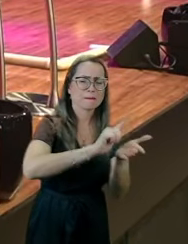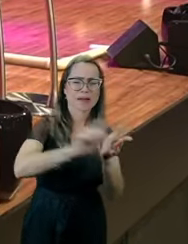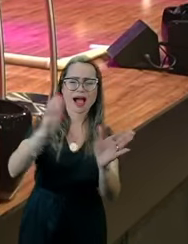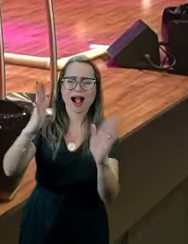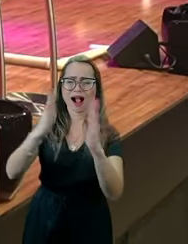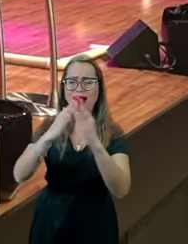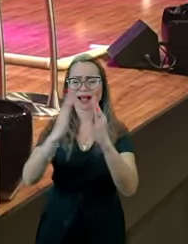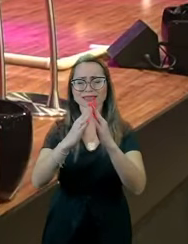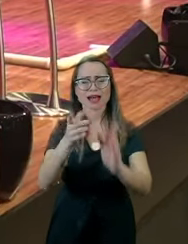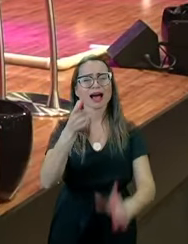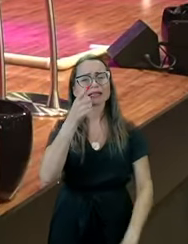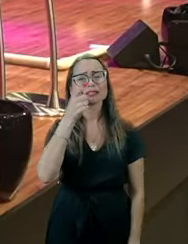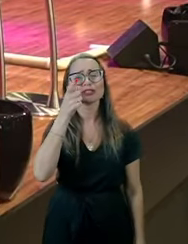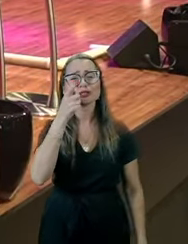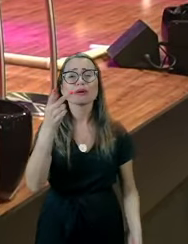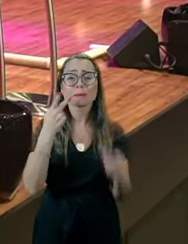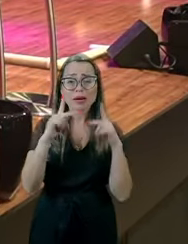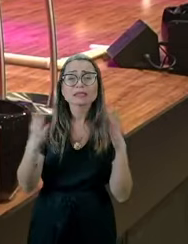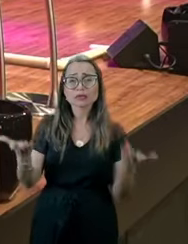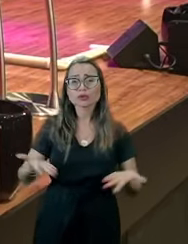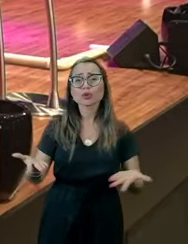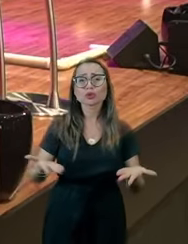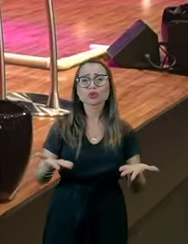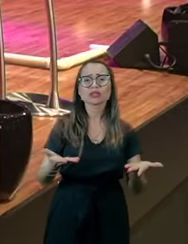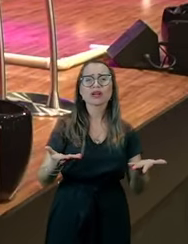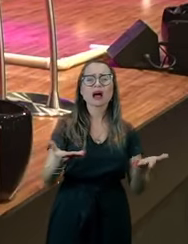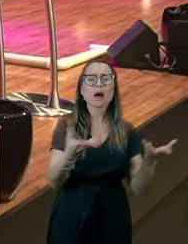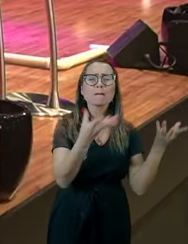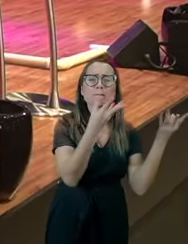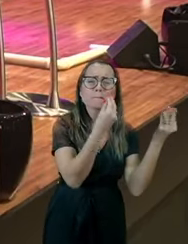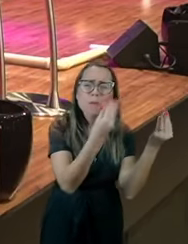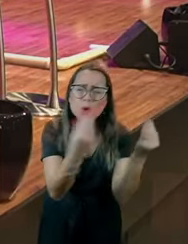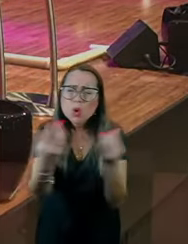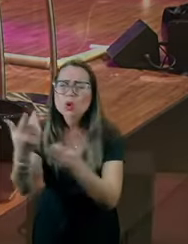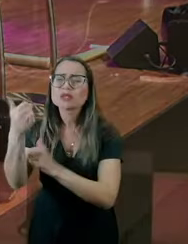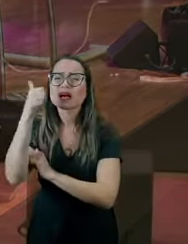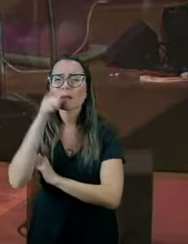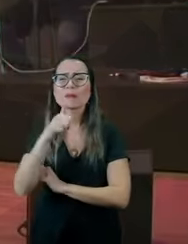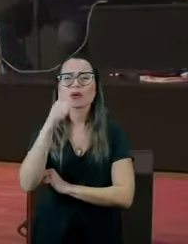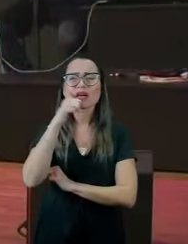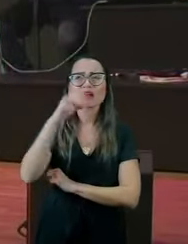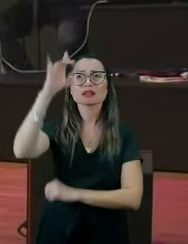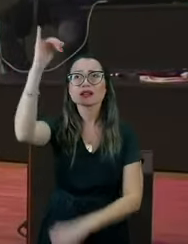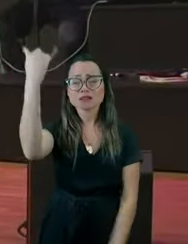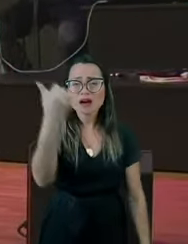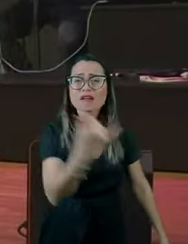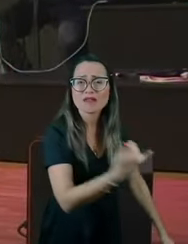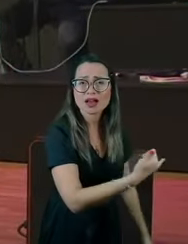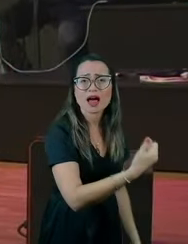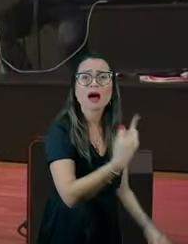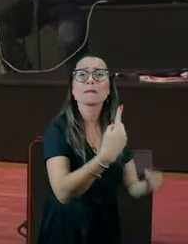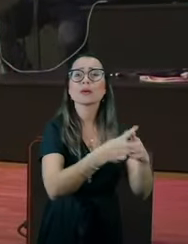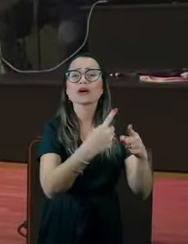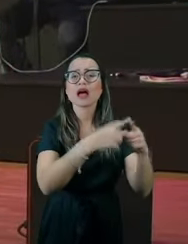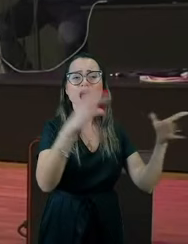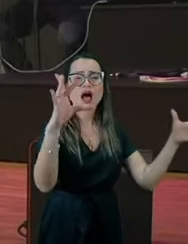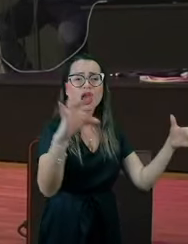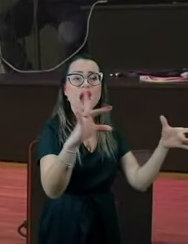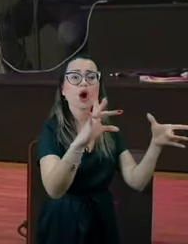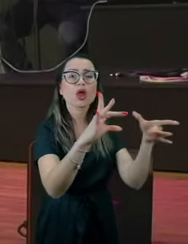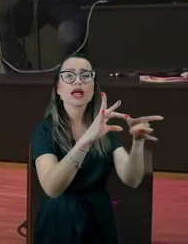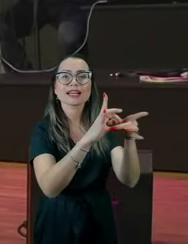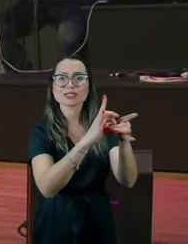essa ministração. Milhares de mulheres vão ser tocadas e alcançadas, porque as conexões, elas rasgam